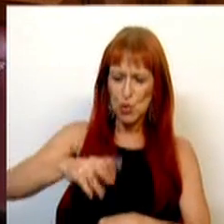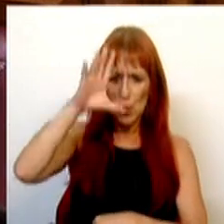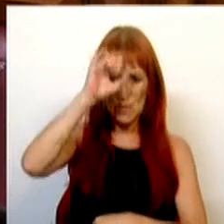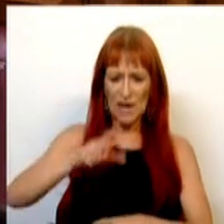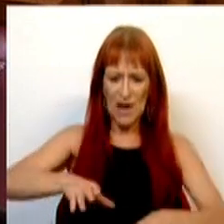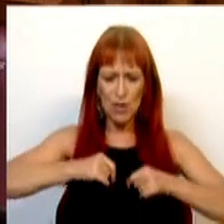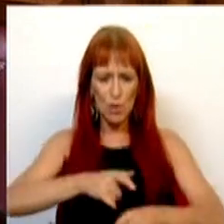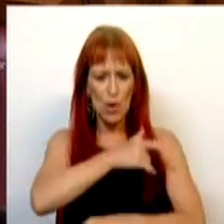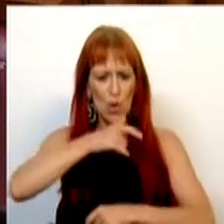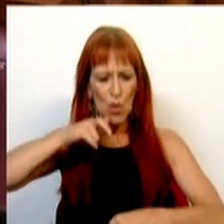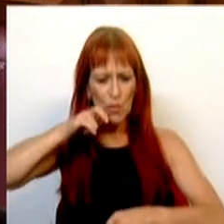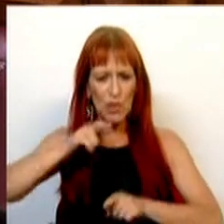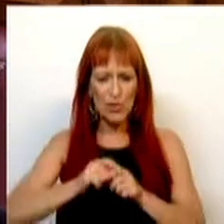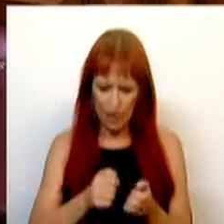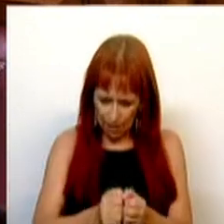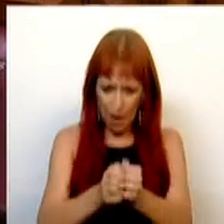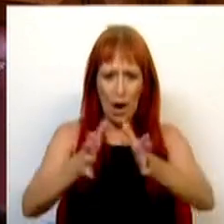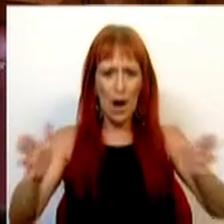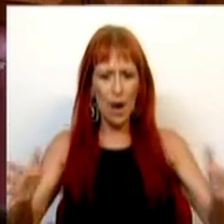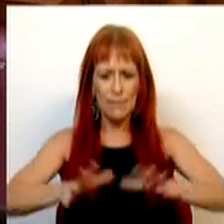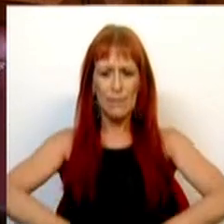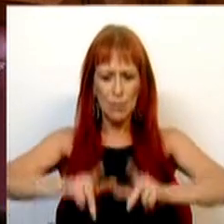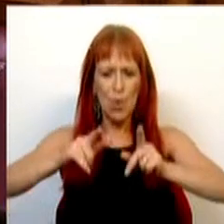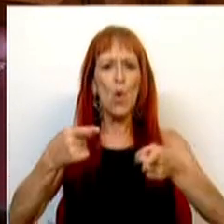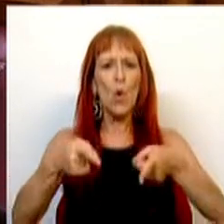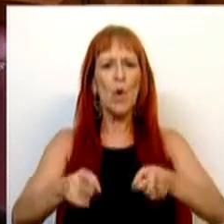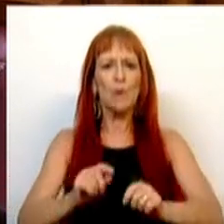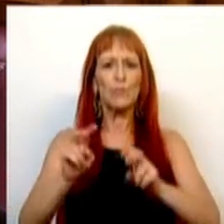Governo assume o compromisso de alargar e desenvolver